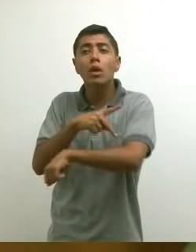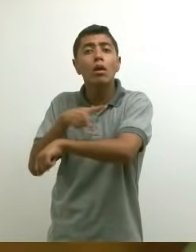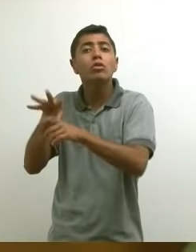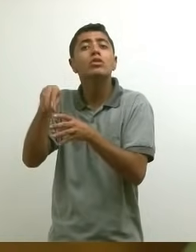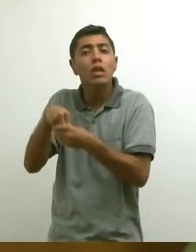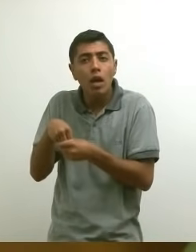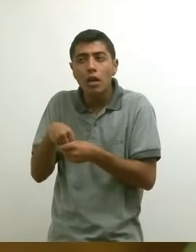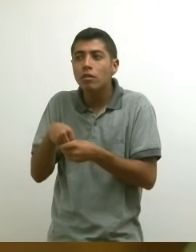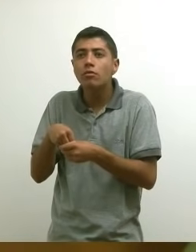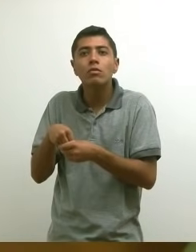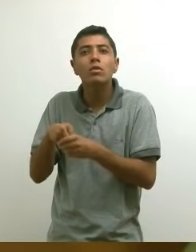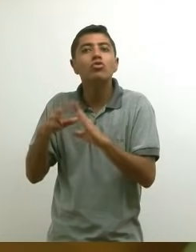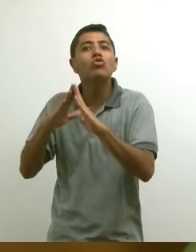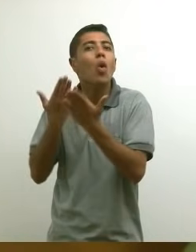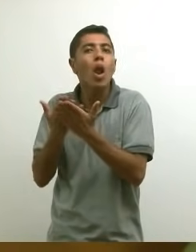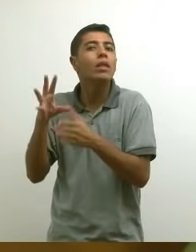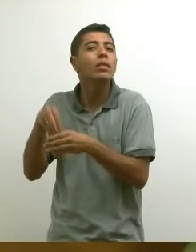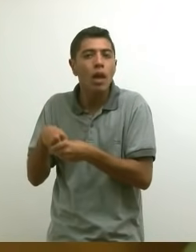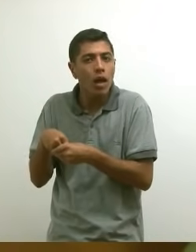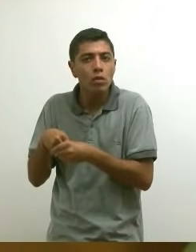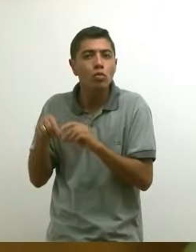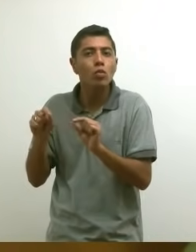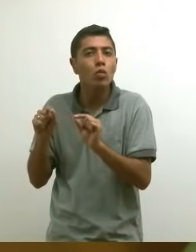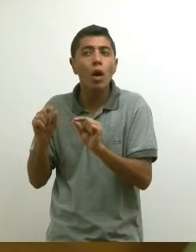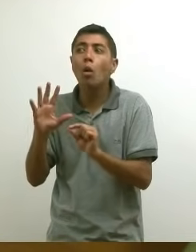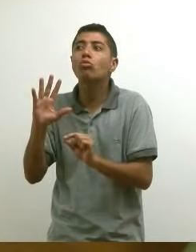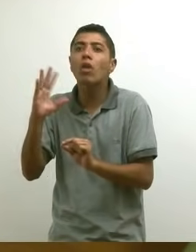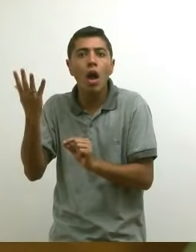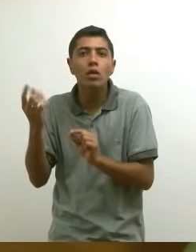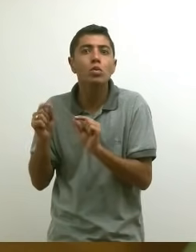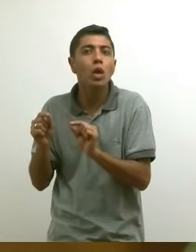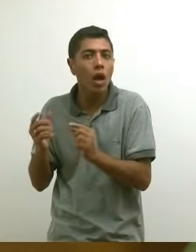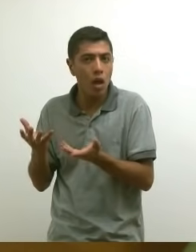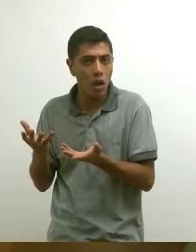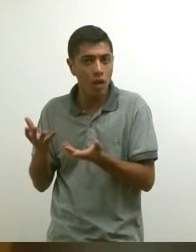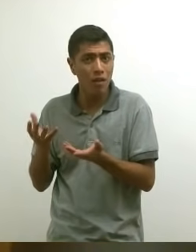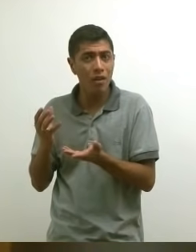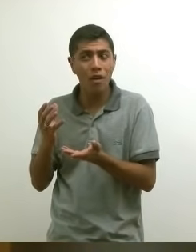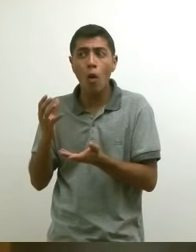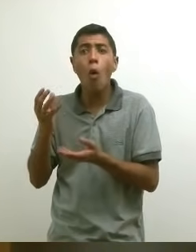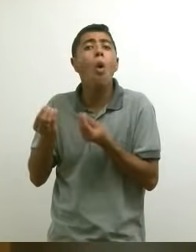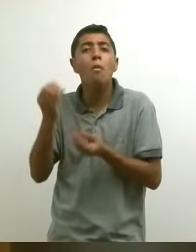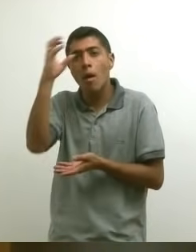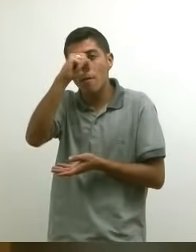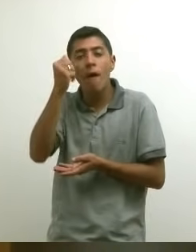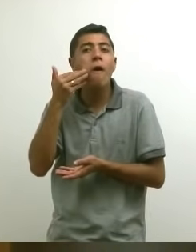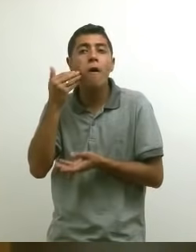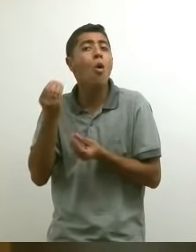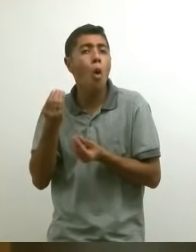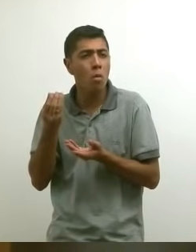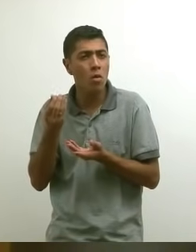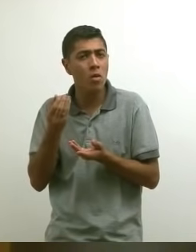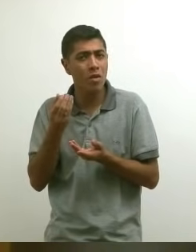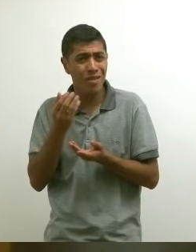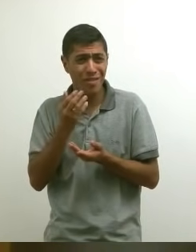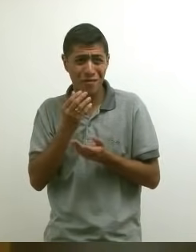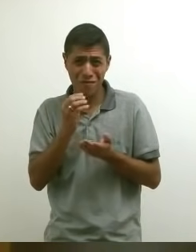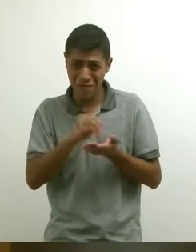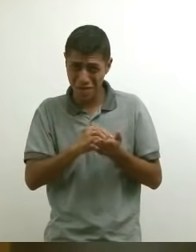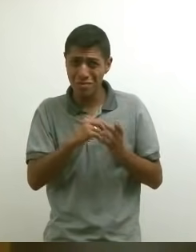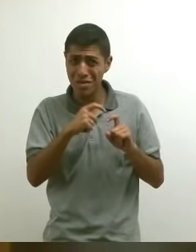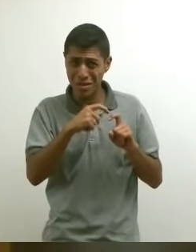aí a pergunta ótima muito grande é s primeiro queria dar meu depoimento